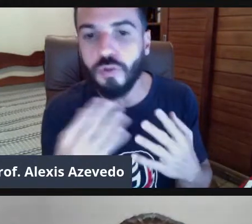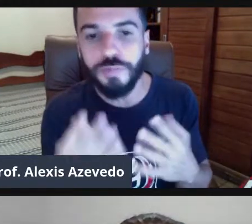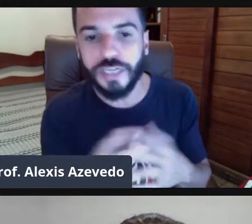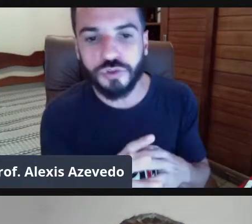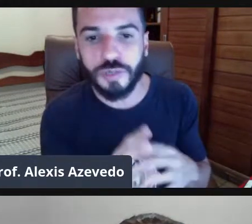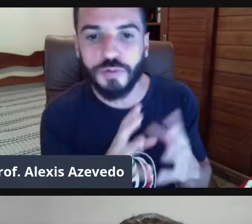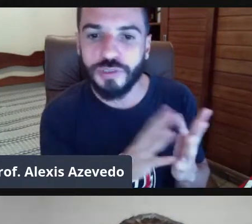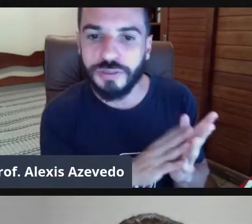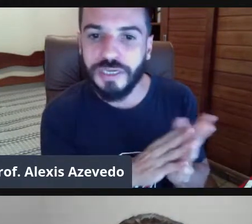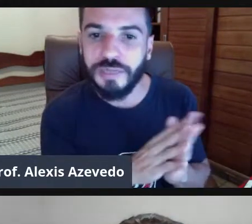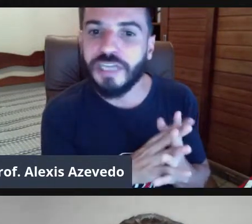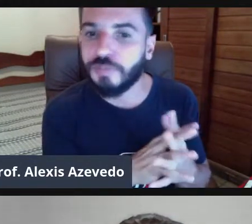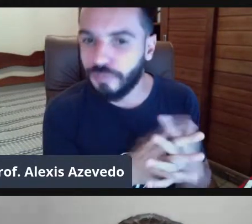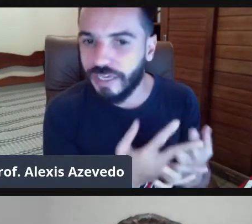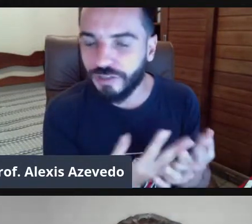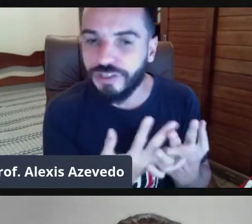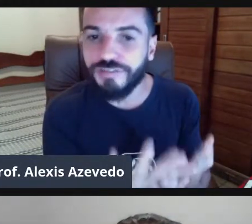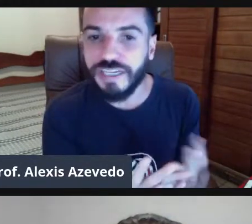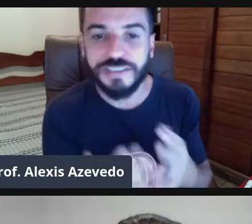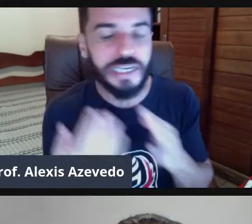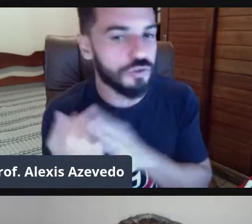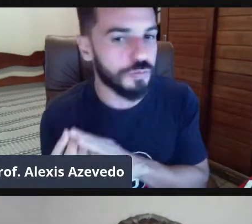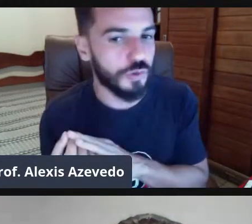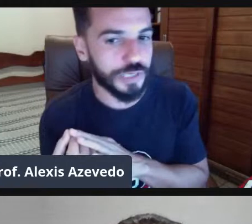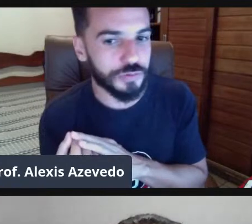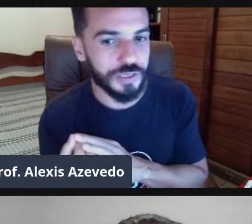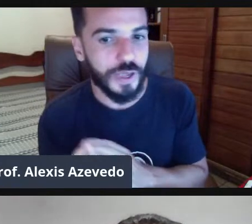um outro momento só para uma coisa mais. Né? A gente